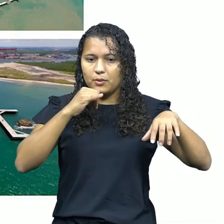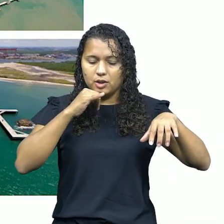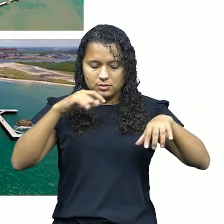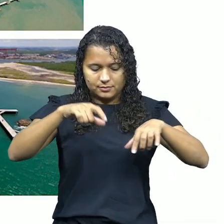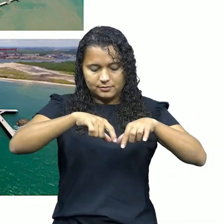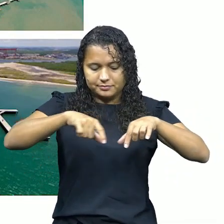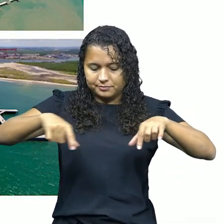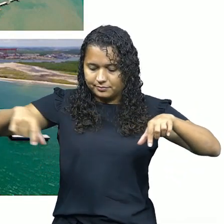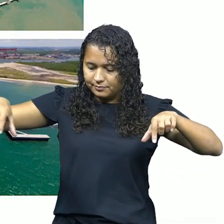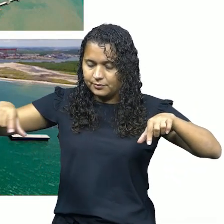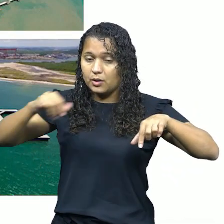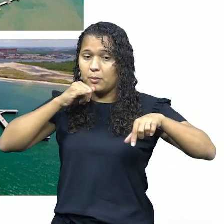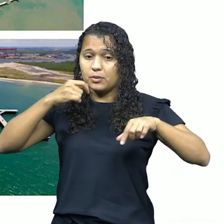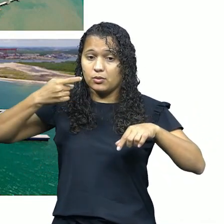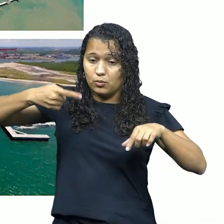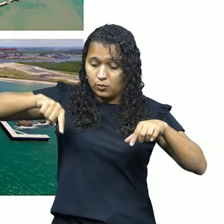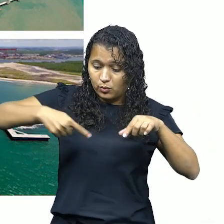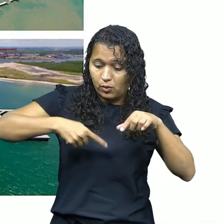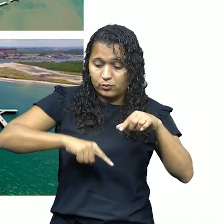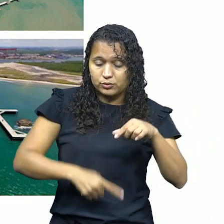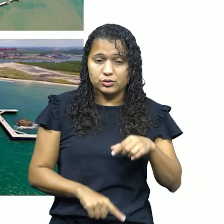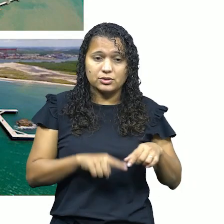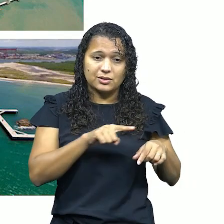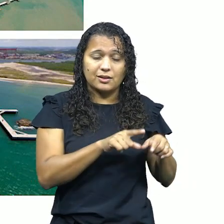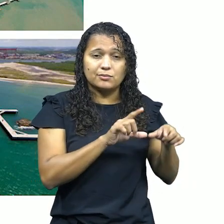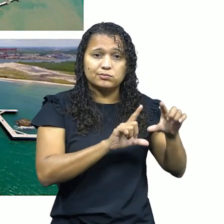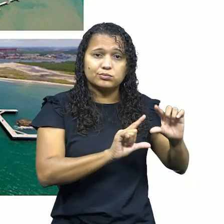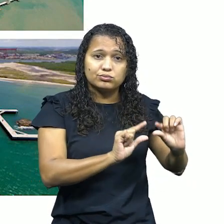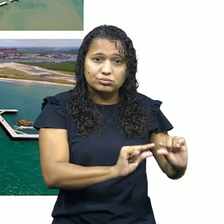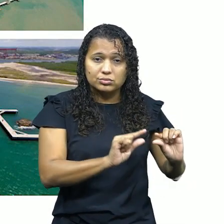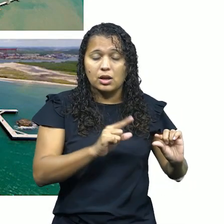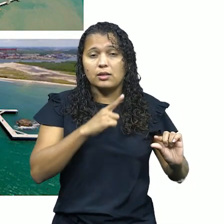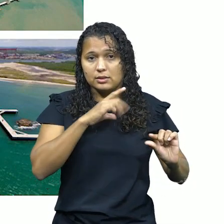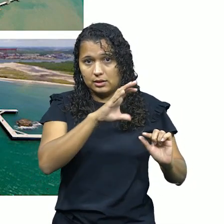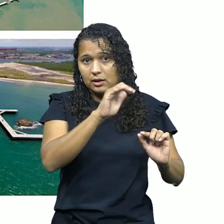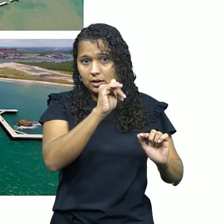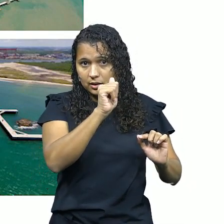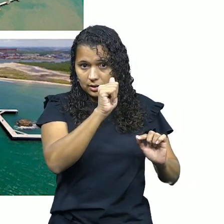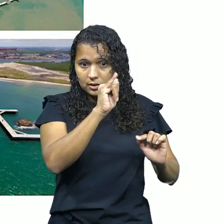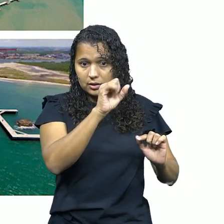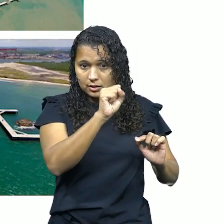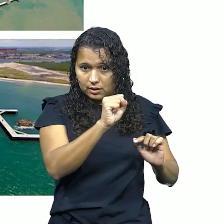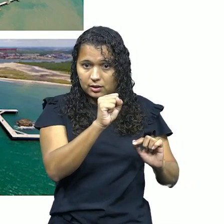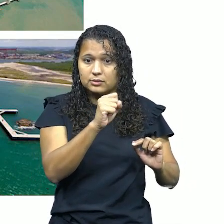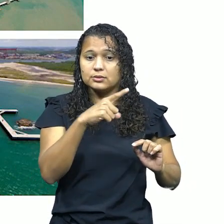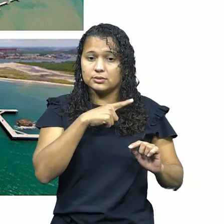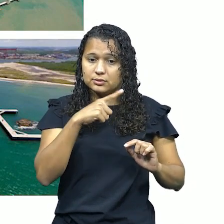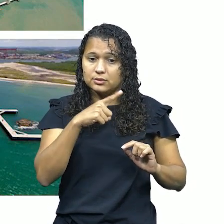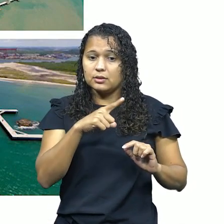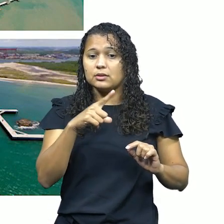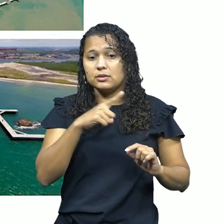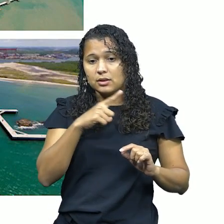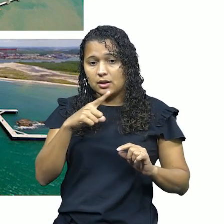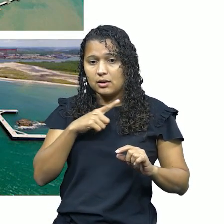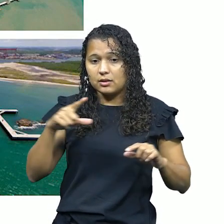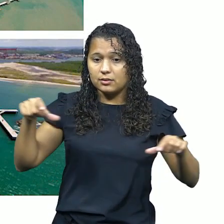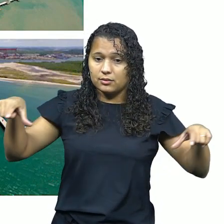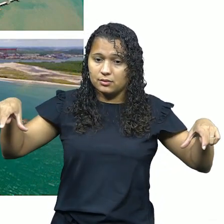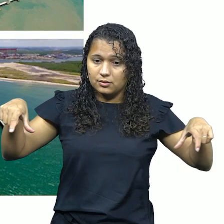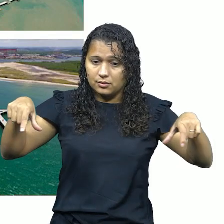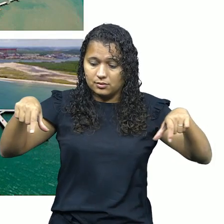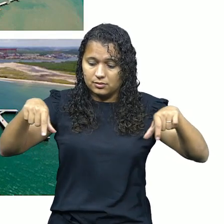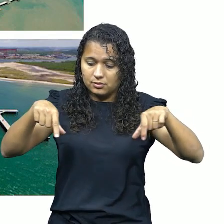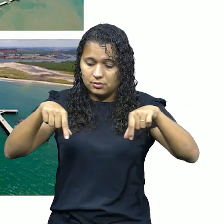existe quando a profundidade junto ao cais ela é pequena. Então, nós temos o cais, na primeira foto, gente, nós temos o cais e aí nós temos uma